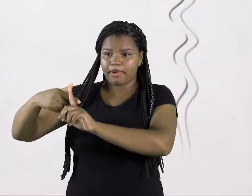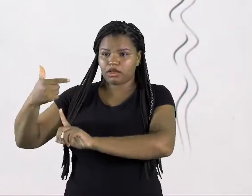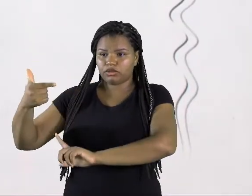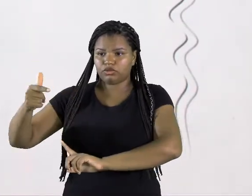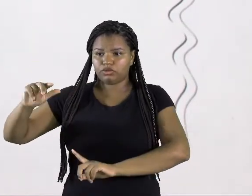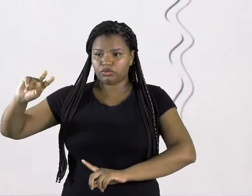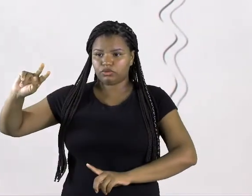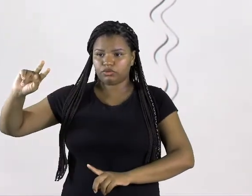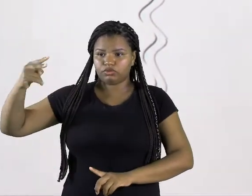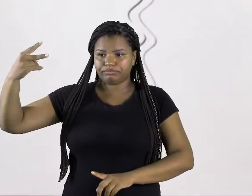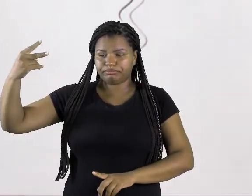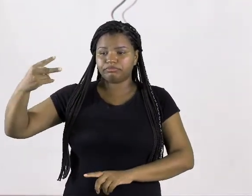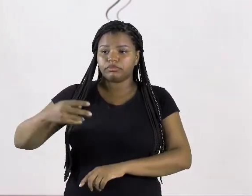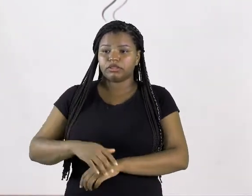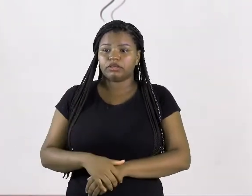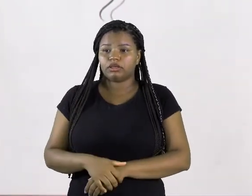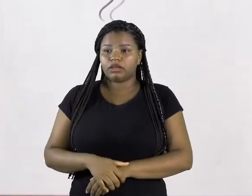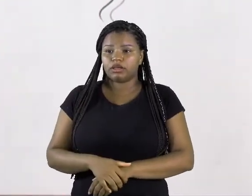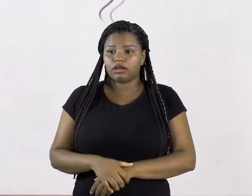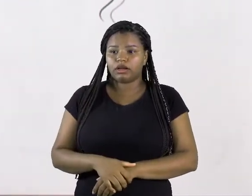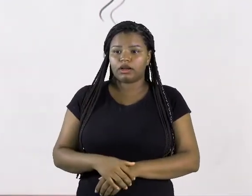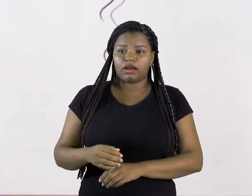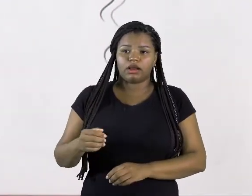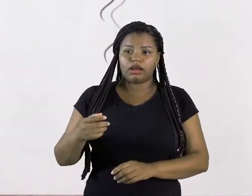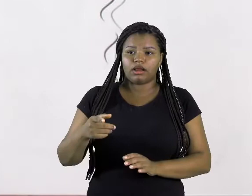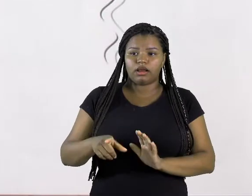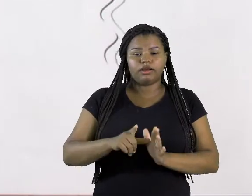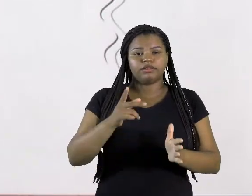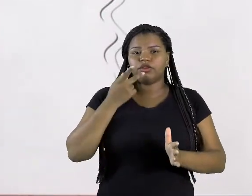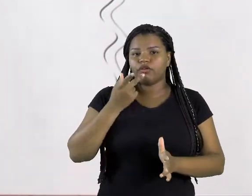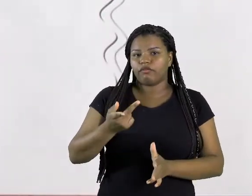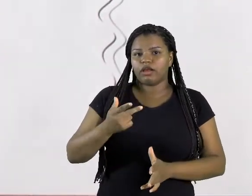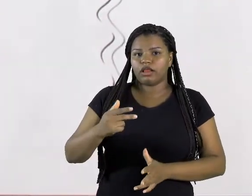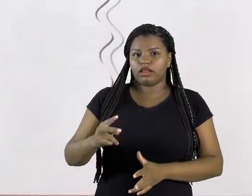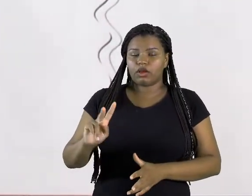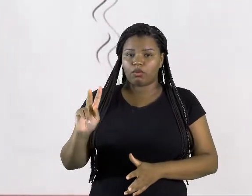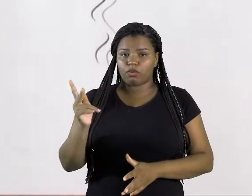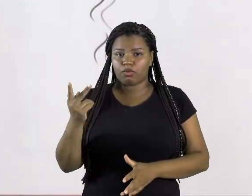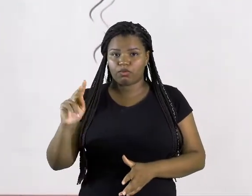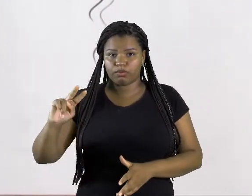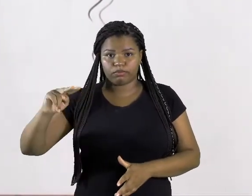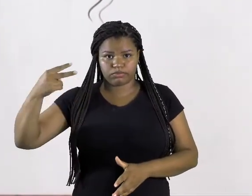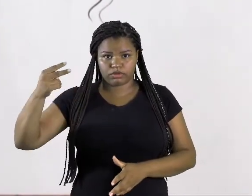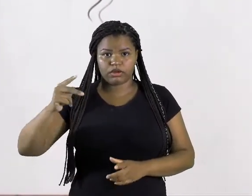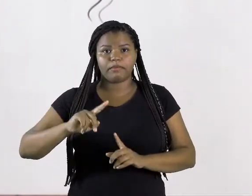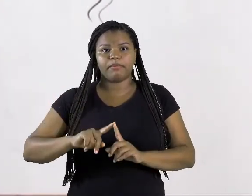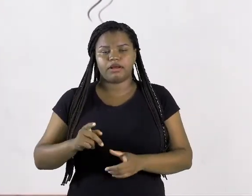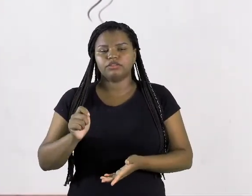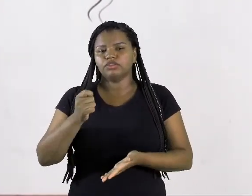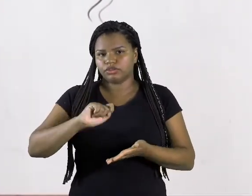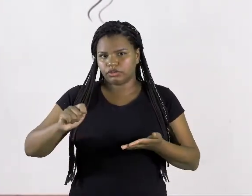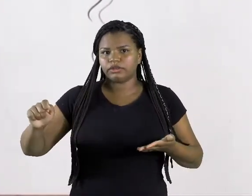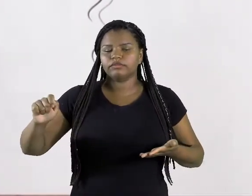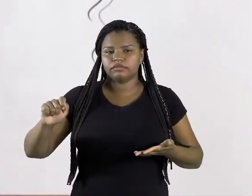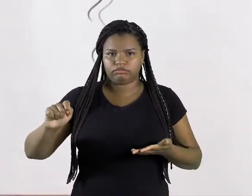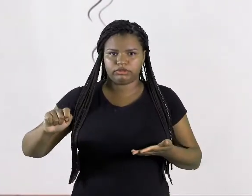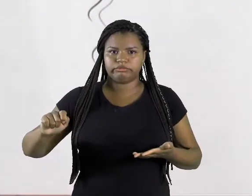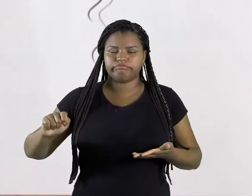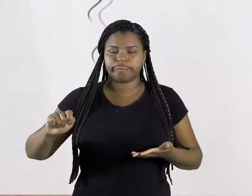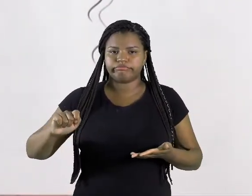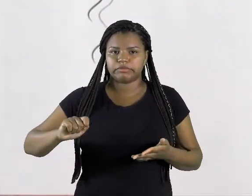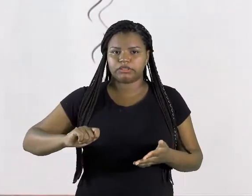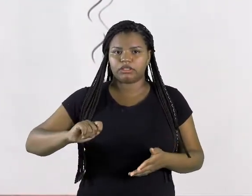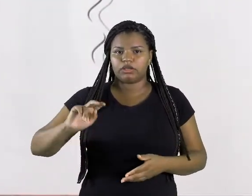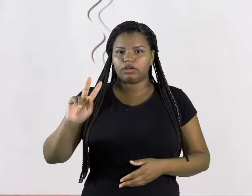mas eu não citei o quadrado da hipotenusa. É importante se lembrar disso, mesmo tendo escrito. Então, o quadrado da hipotenusa